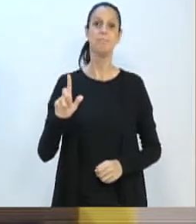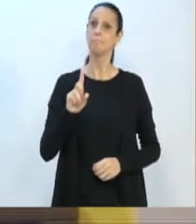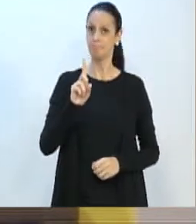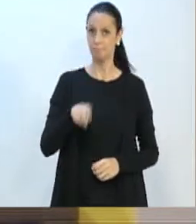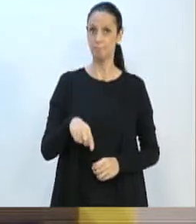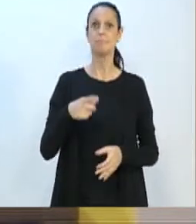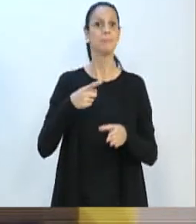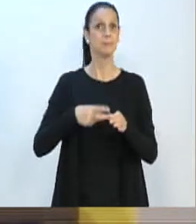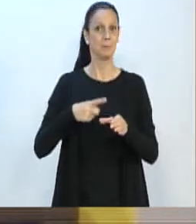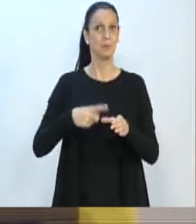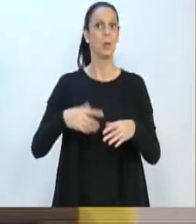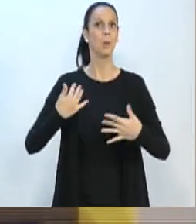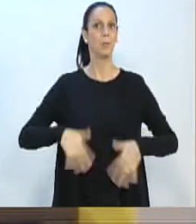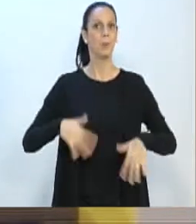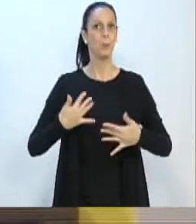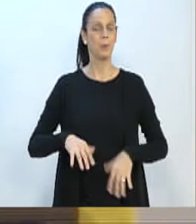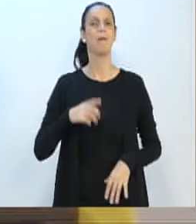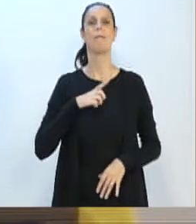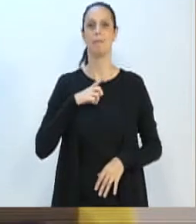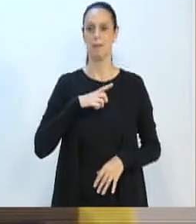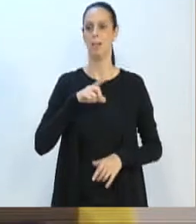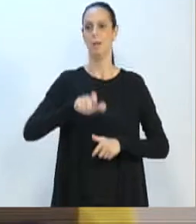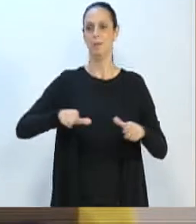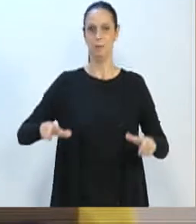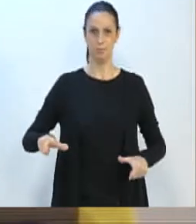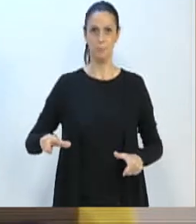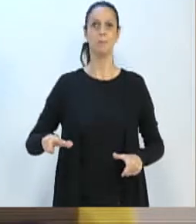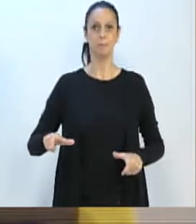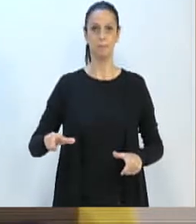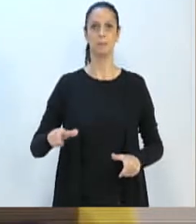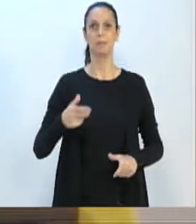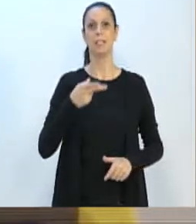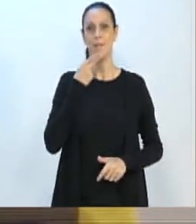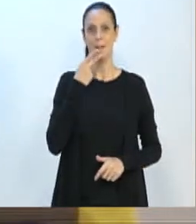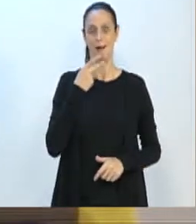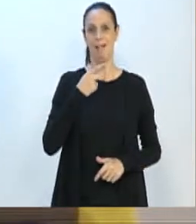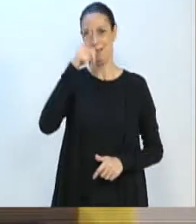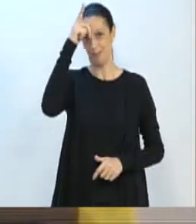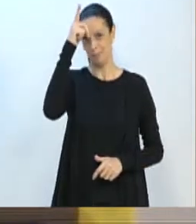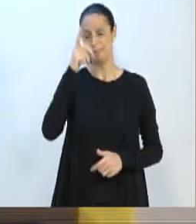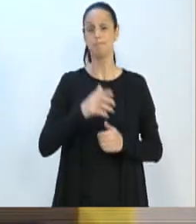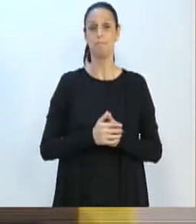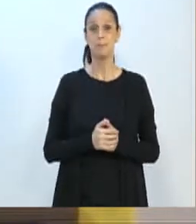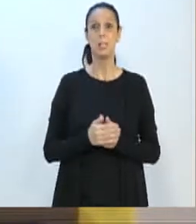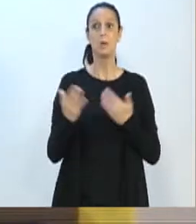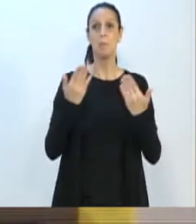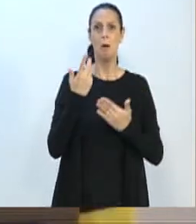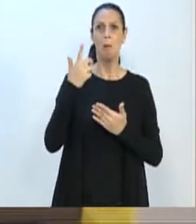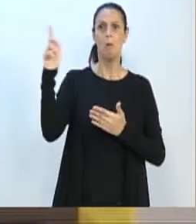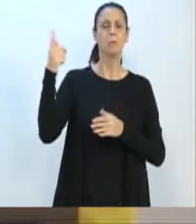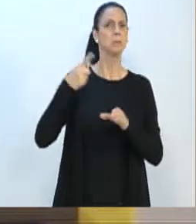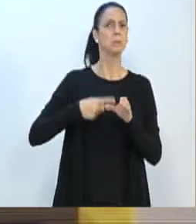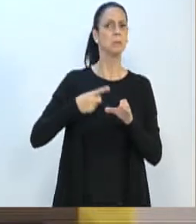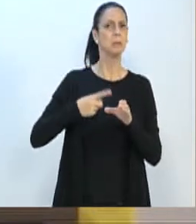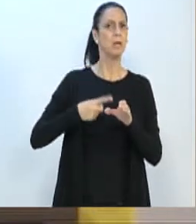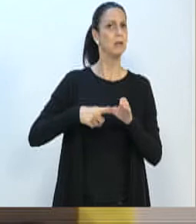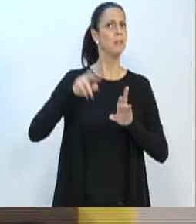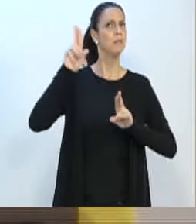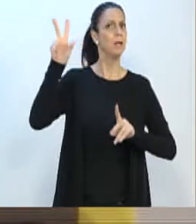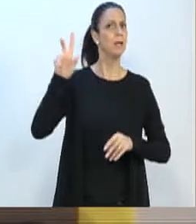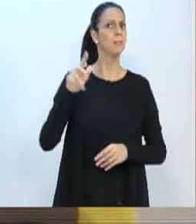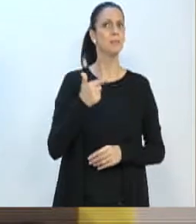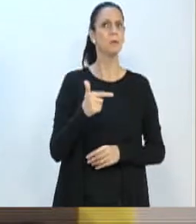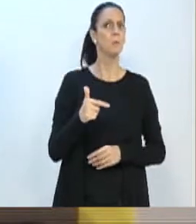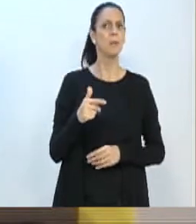cidade rica nesse aspecto, porque nenhuma outra cidade brasileira tem esse patrimônio tão grande, um grande número de pessoas que